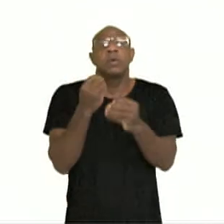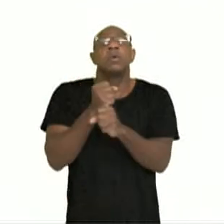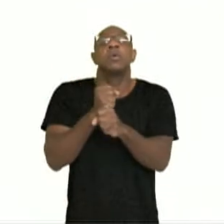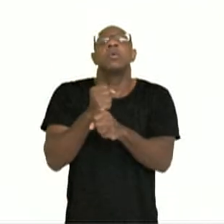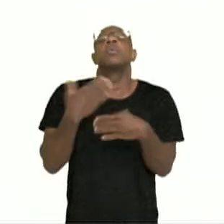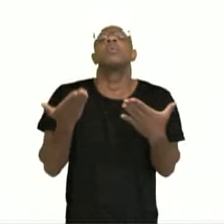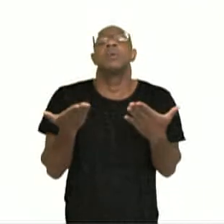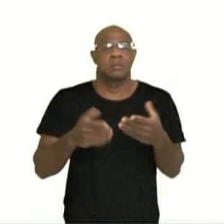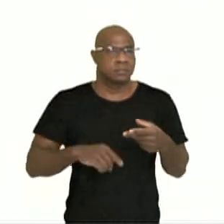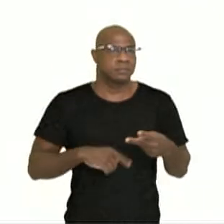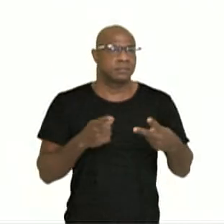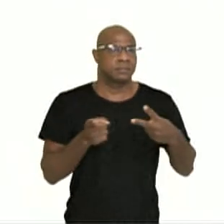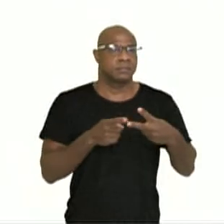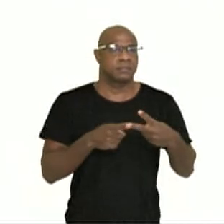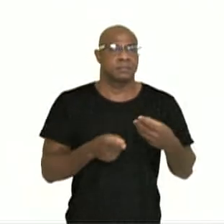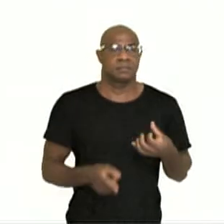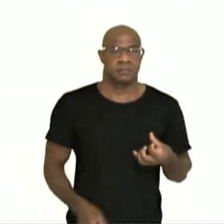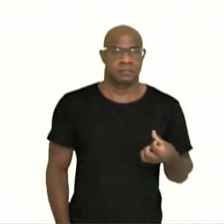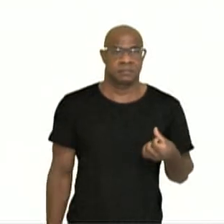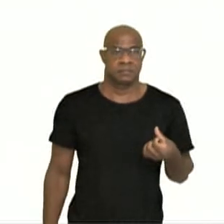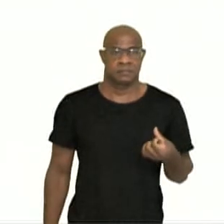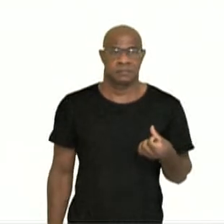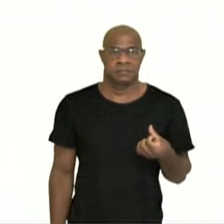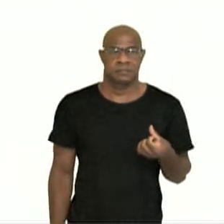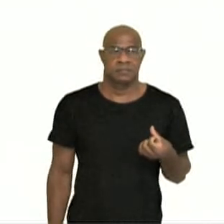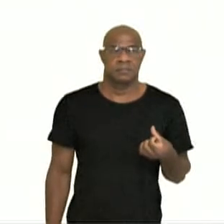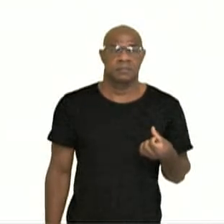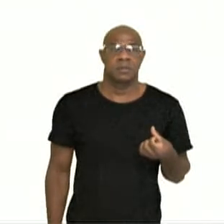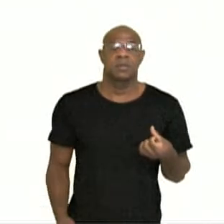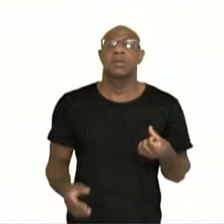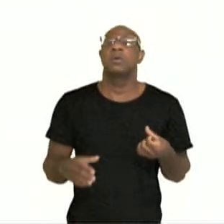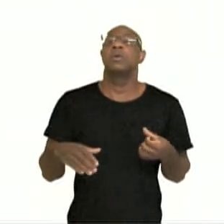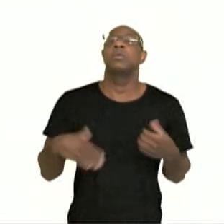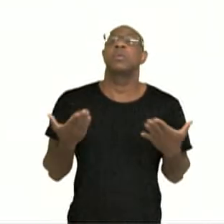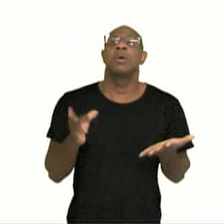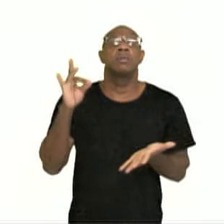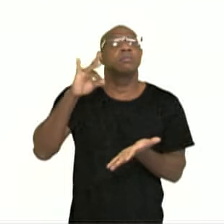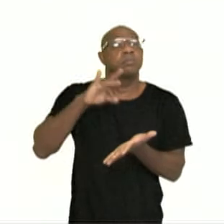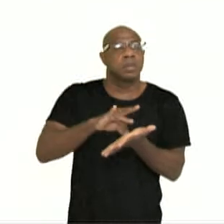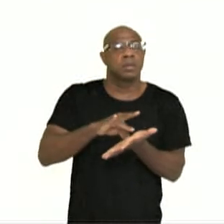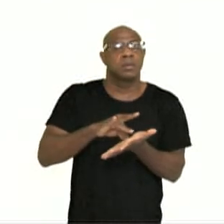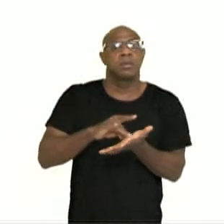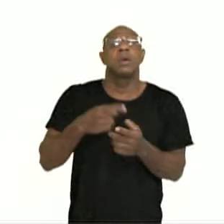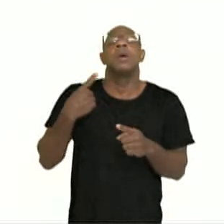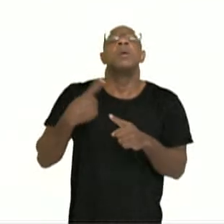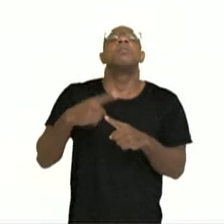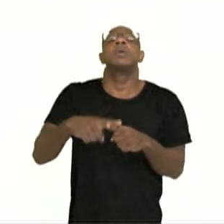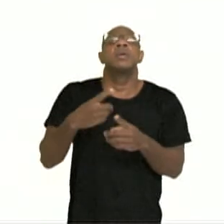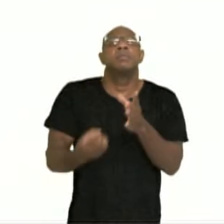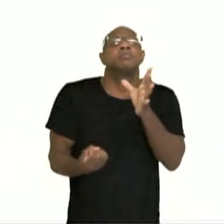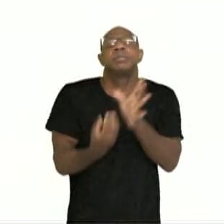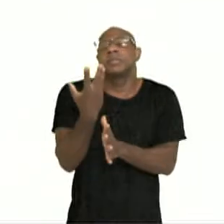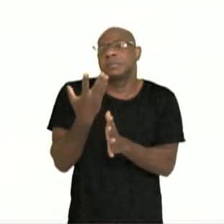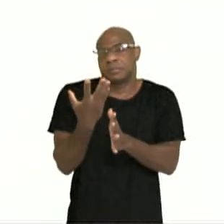a sexta, which was the real intention? Qual foi a real intenção pela qual, né, se criou as